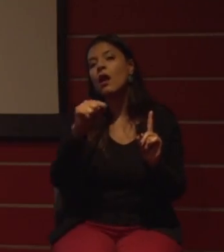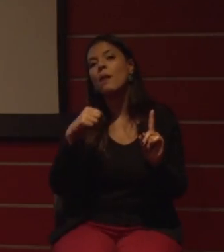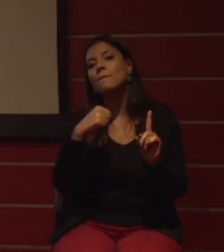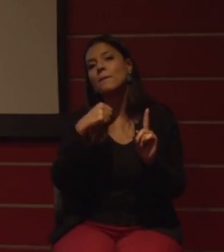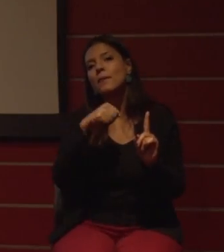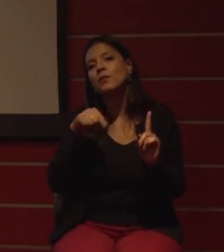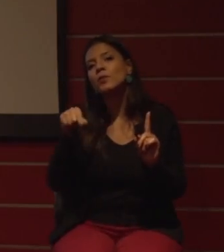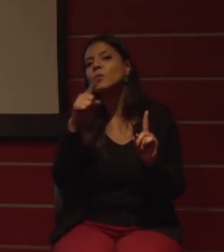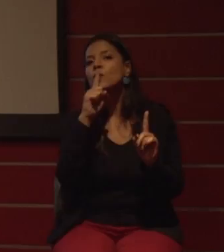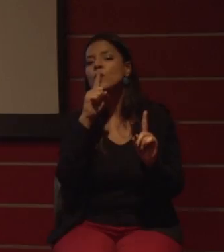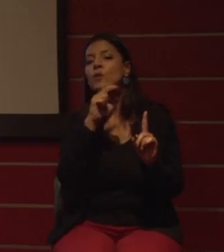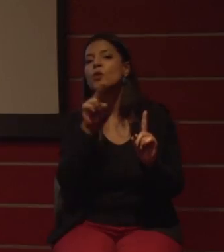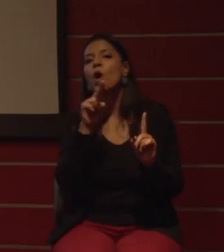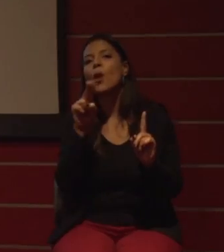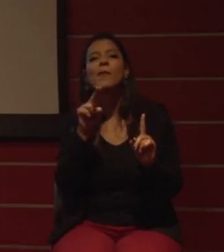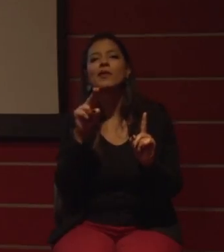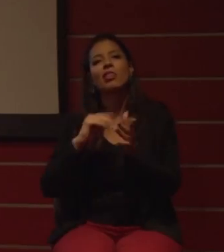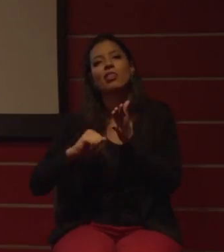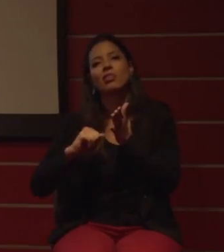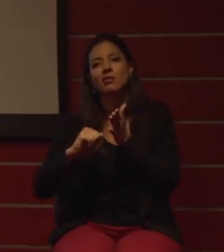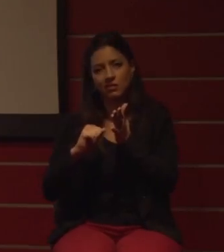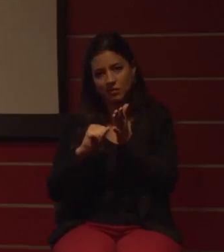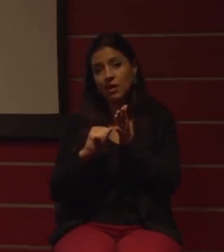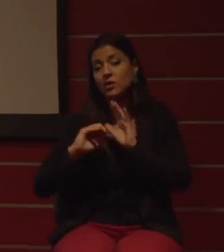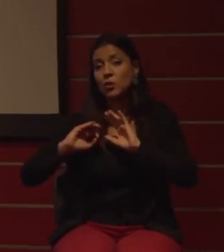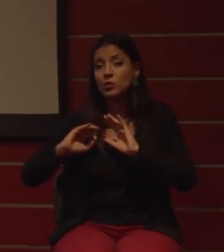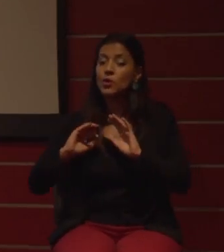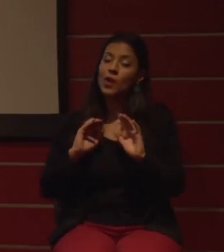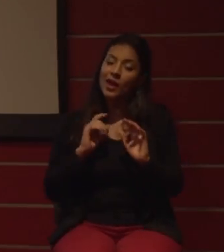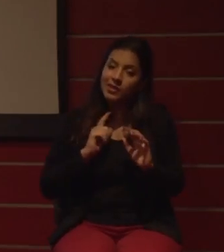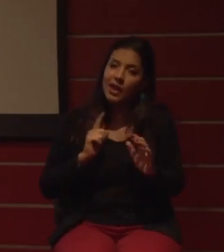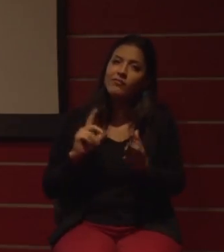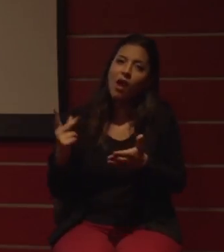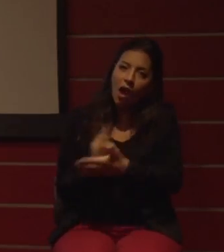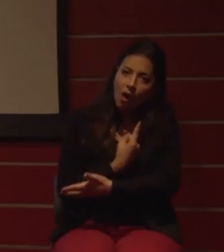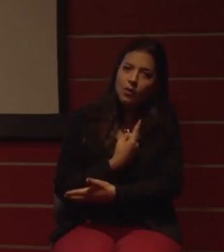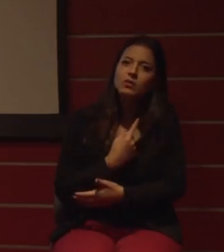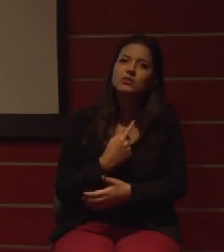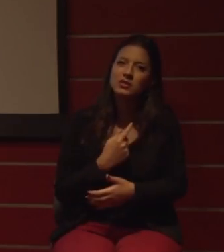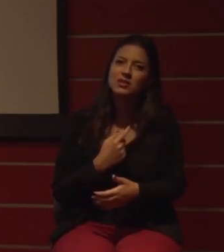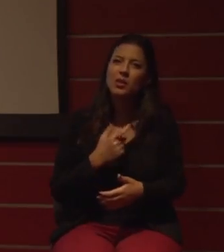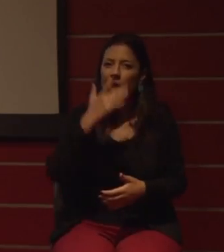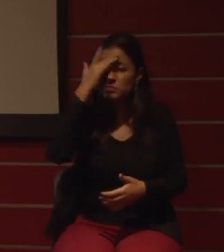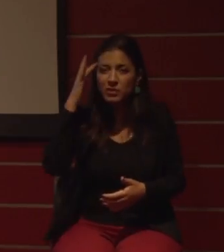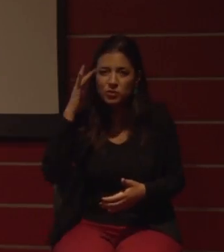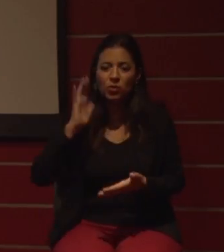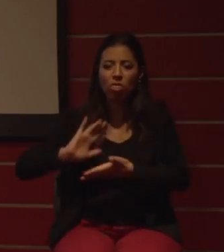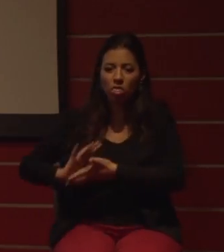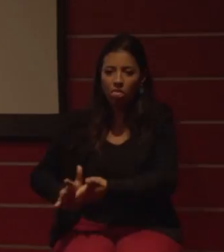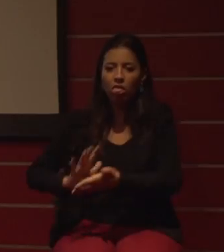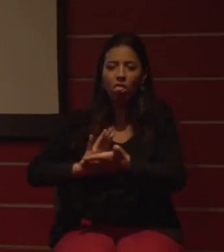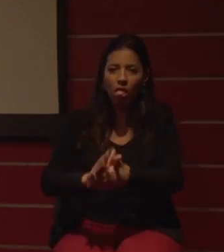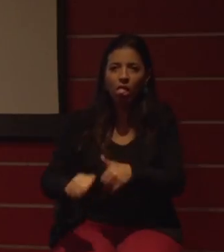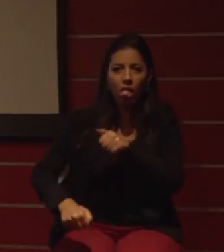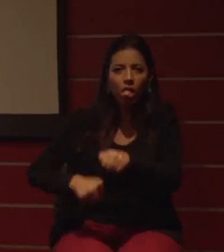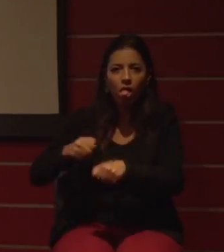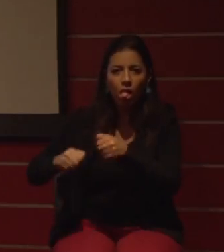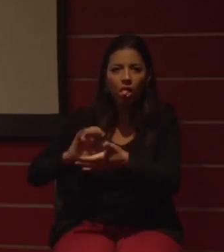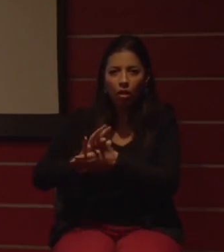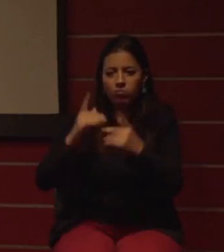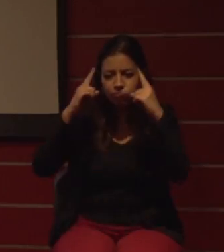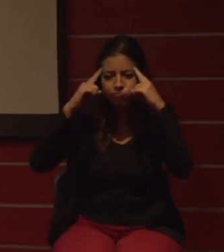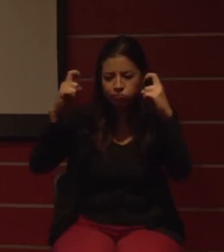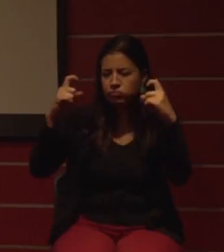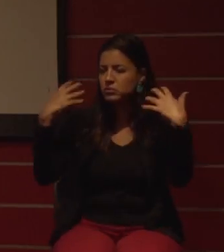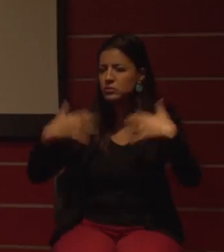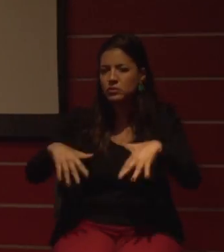então todo processo do linchamento não só o resultado mas as pessoas sendo linchadas e a violência né então acho que é um